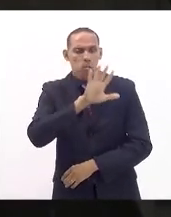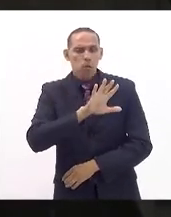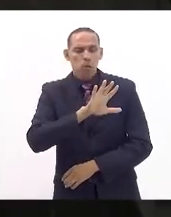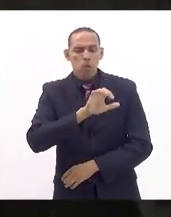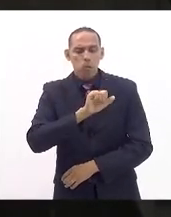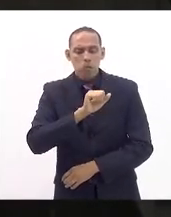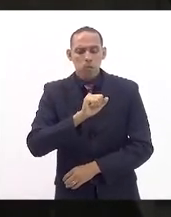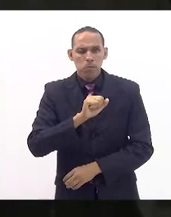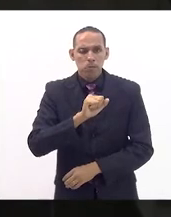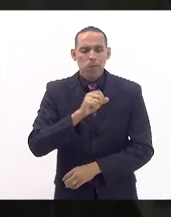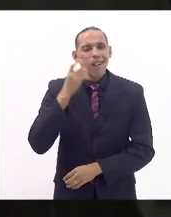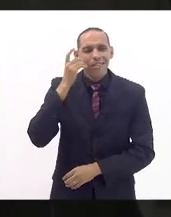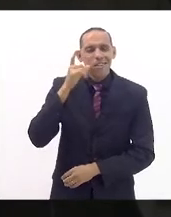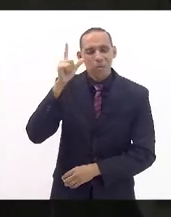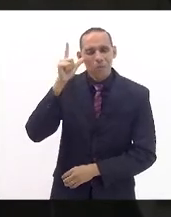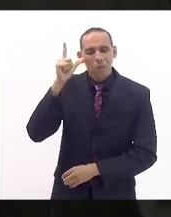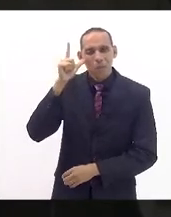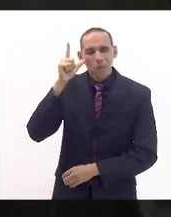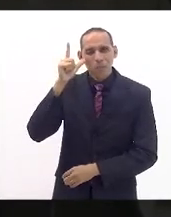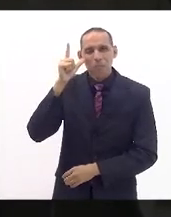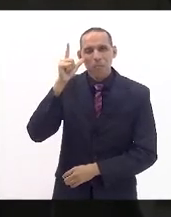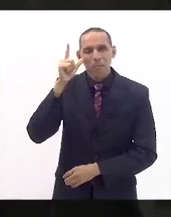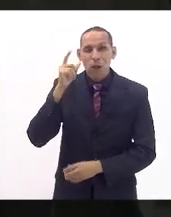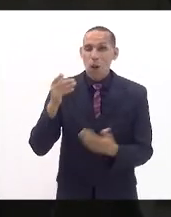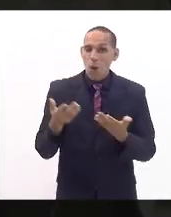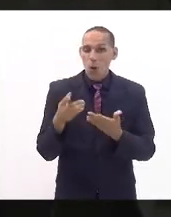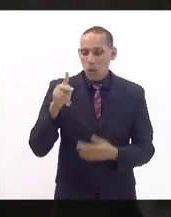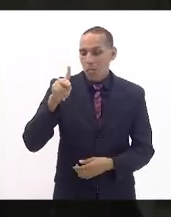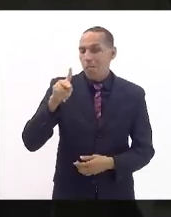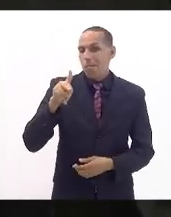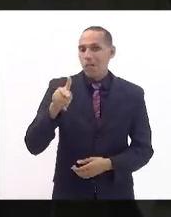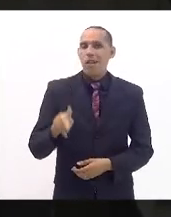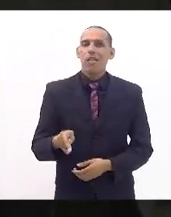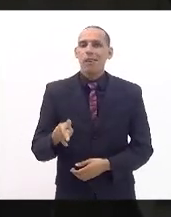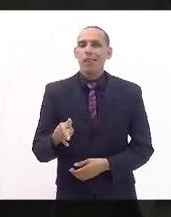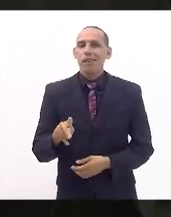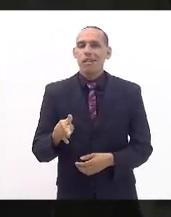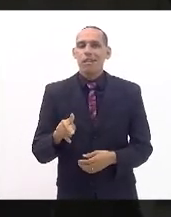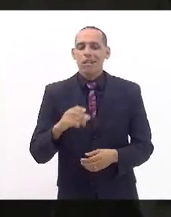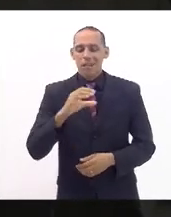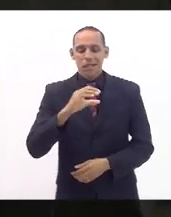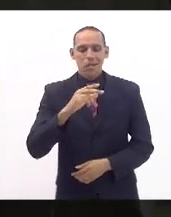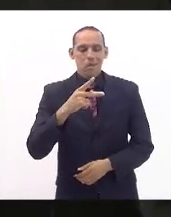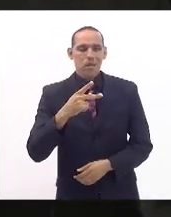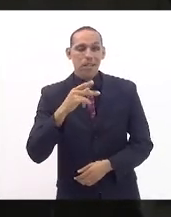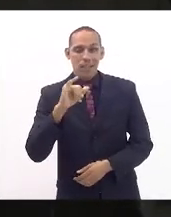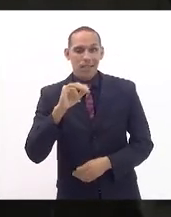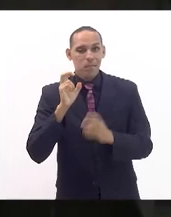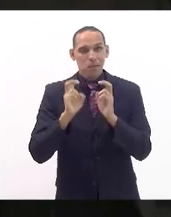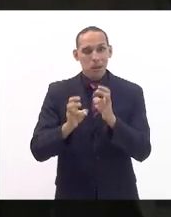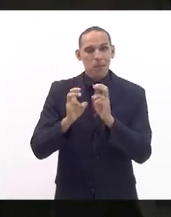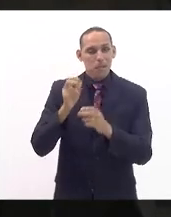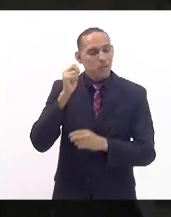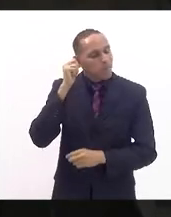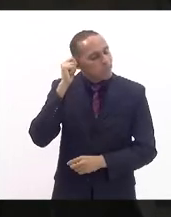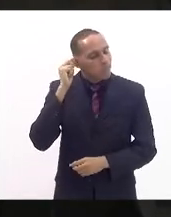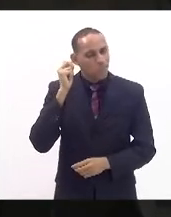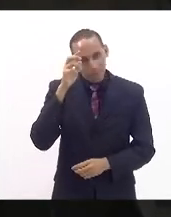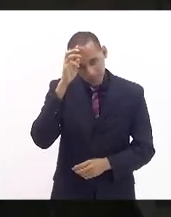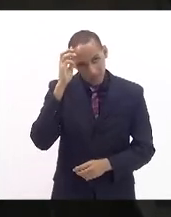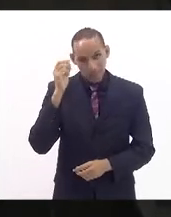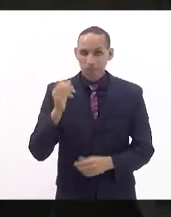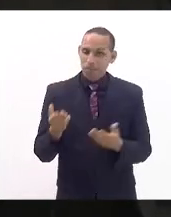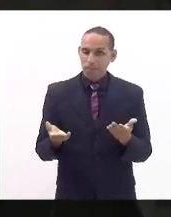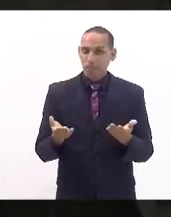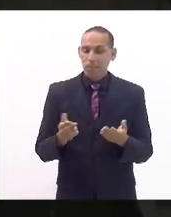Deputada Lucinha preside a CPI dos trens, como foi